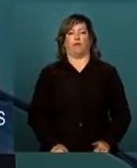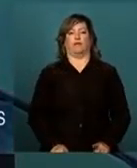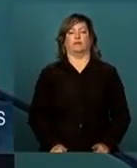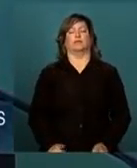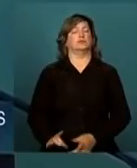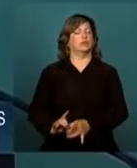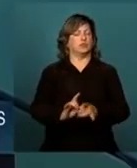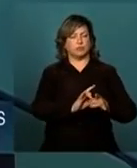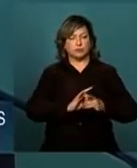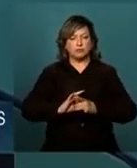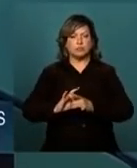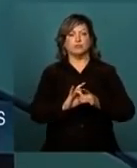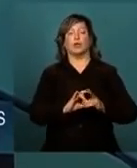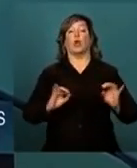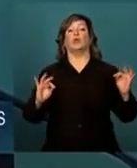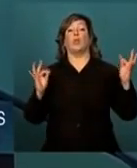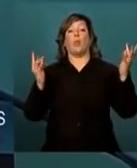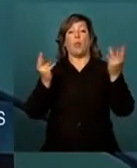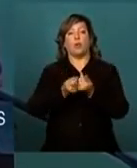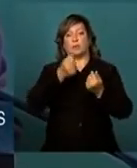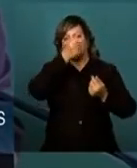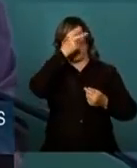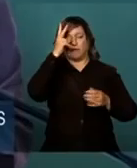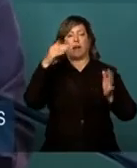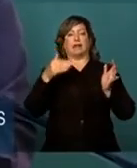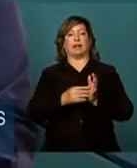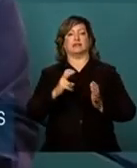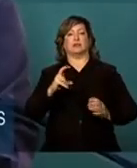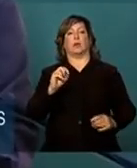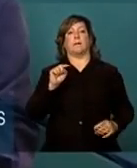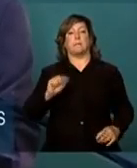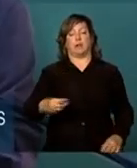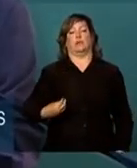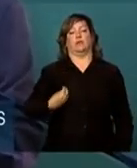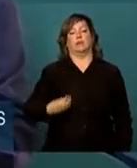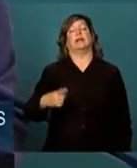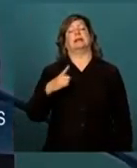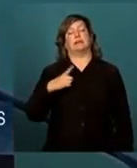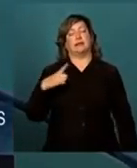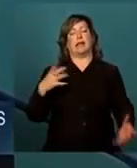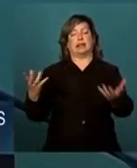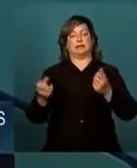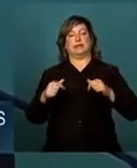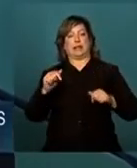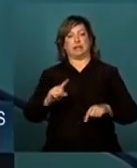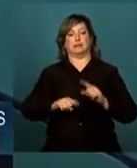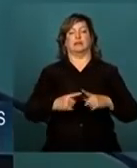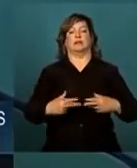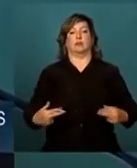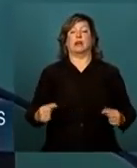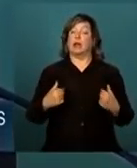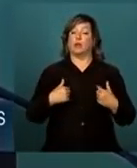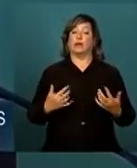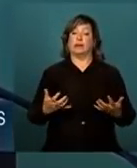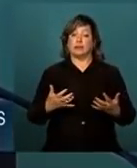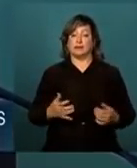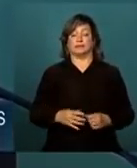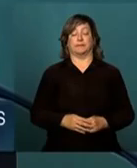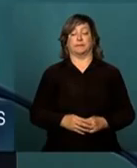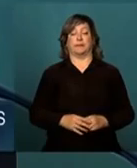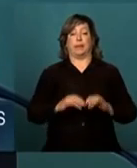republicano e todas as prefeituras, até 50 mil habitantes, estão recebendo esses equipamentos. Eu queria